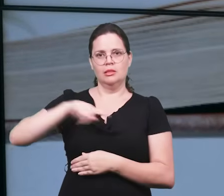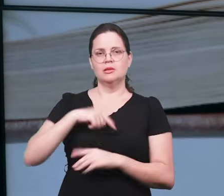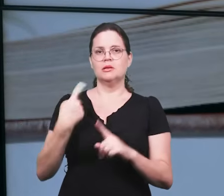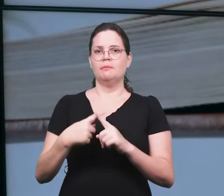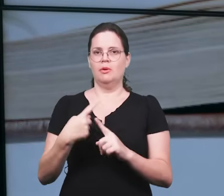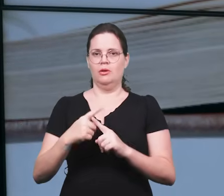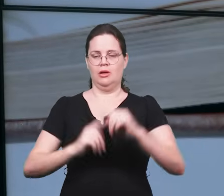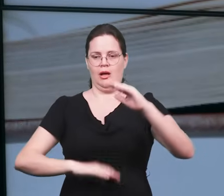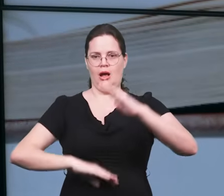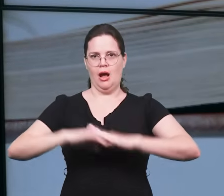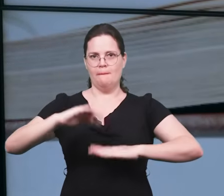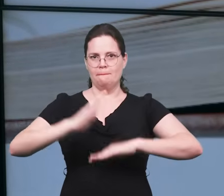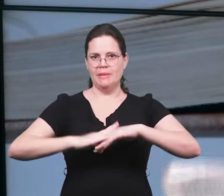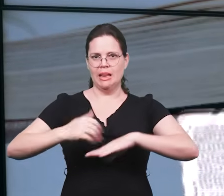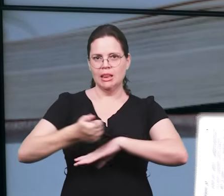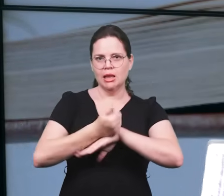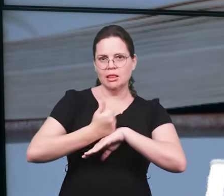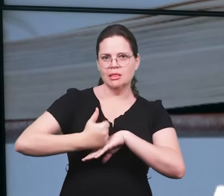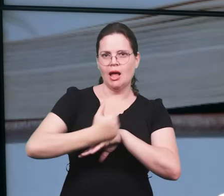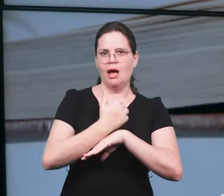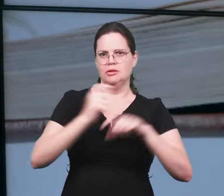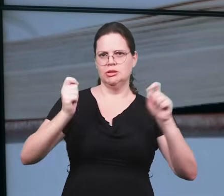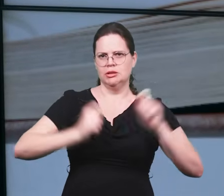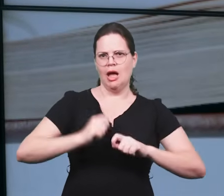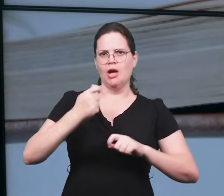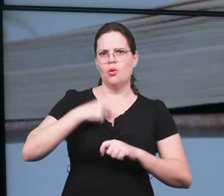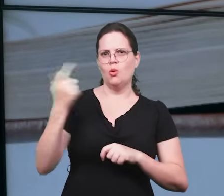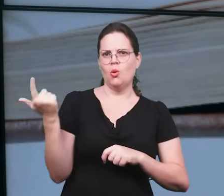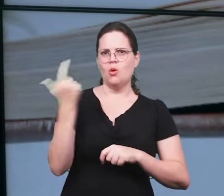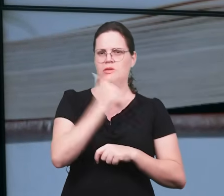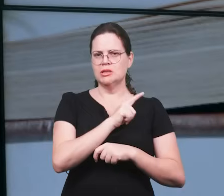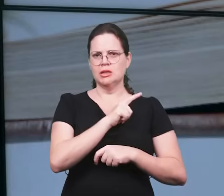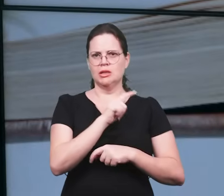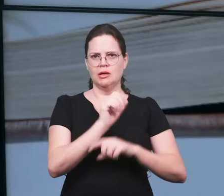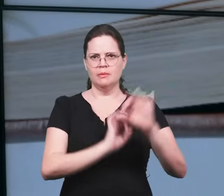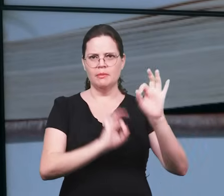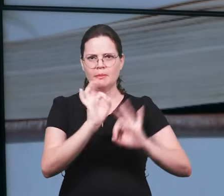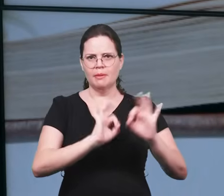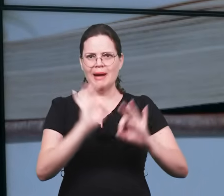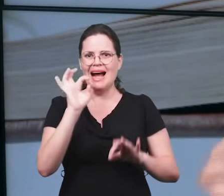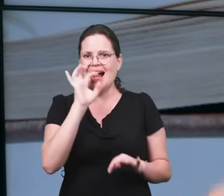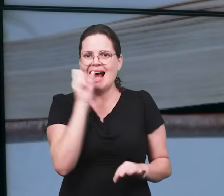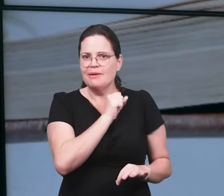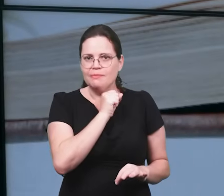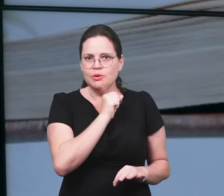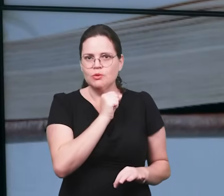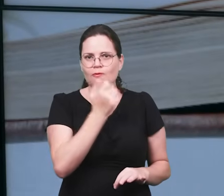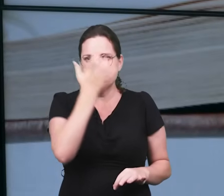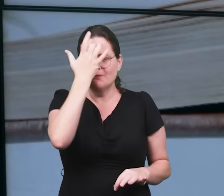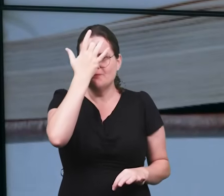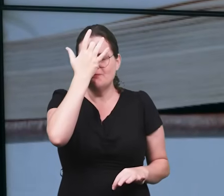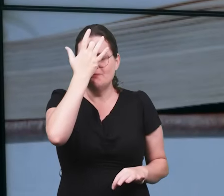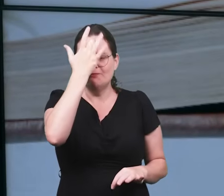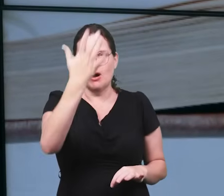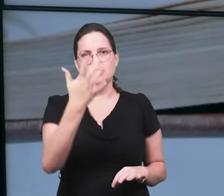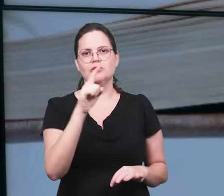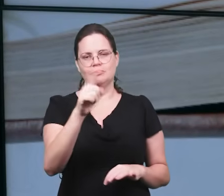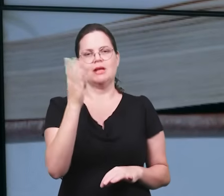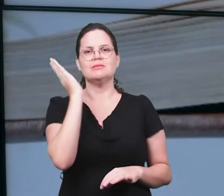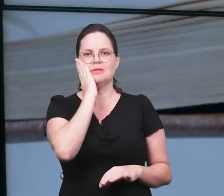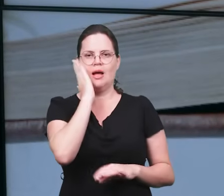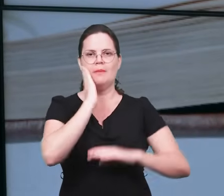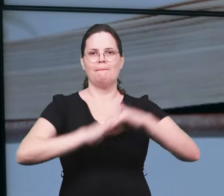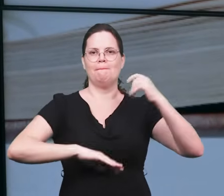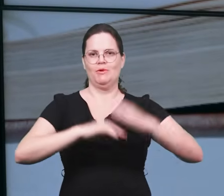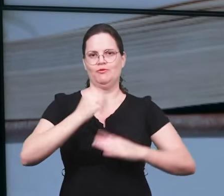destreza e habilidade, você conseguir fazer alguma coisa e fazer rapidamente, né?